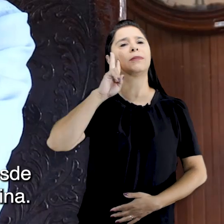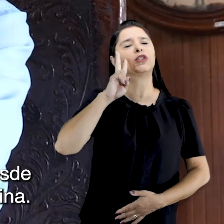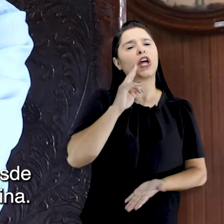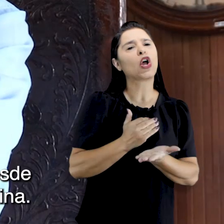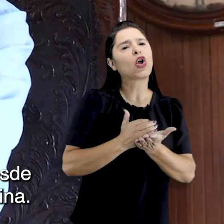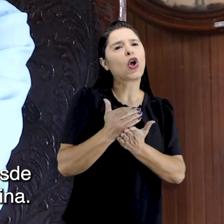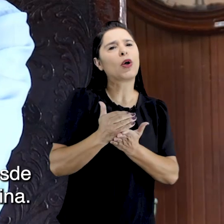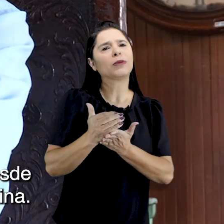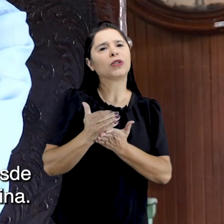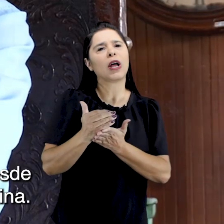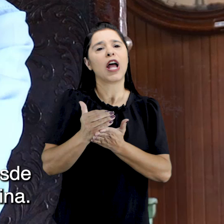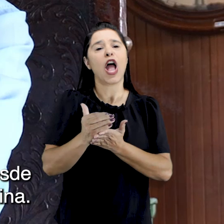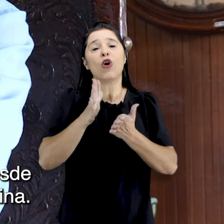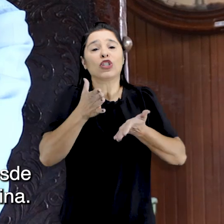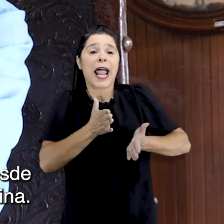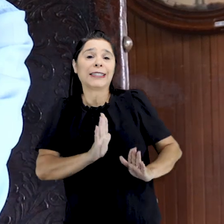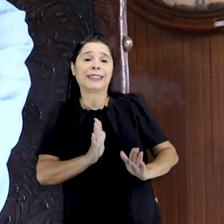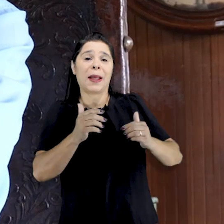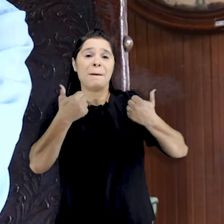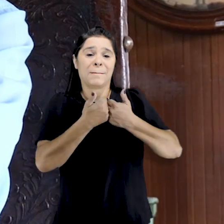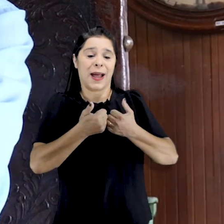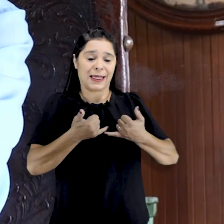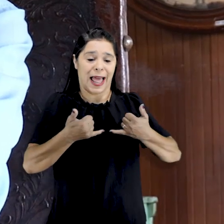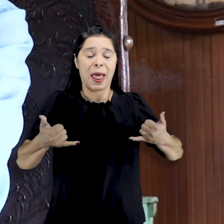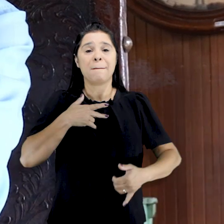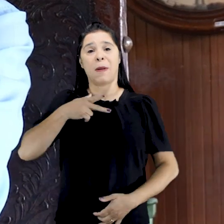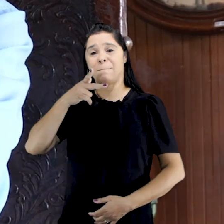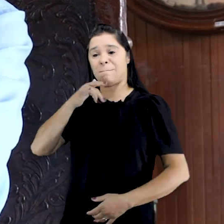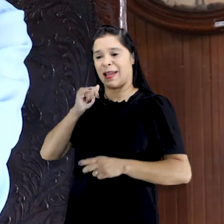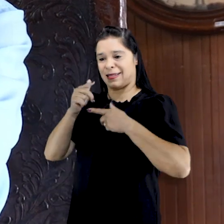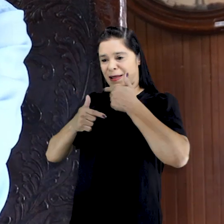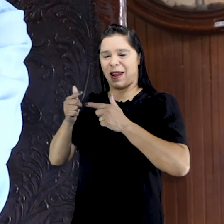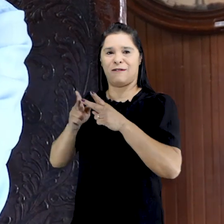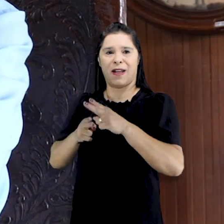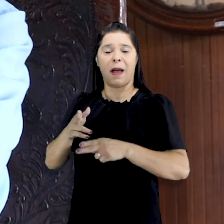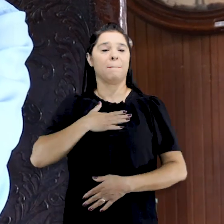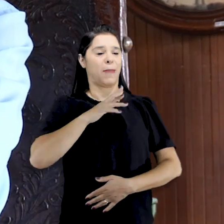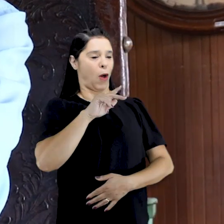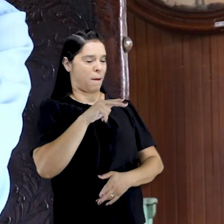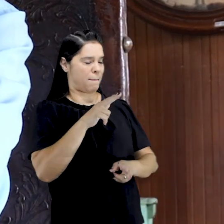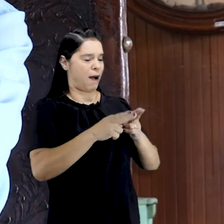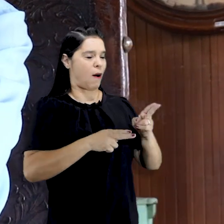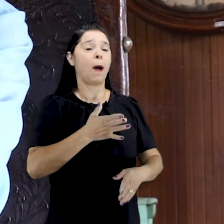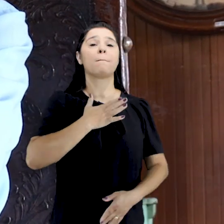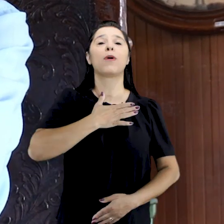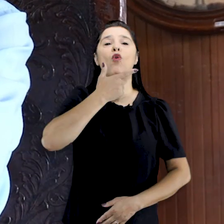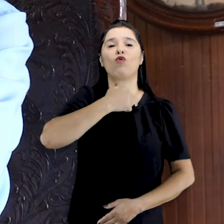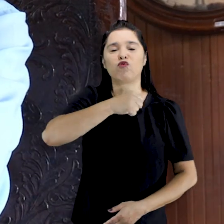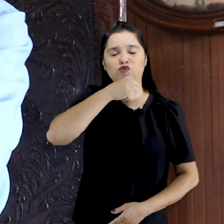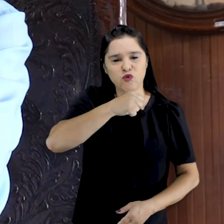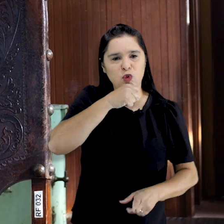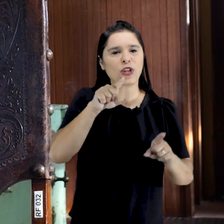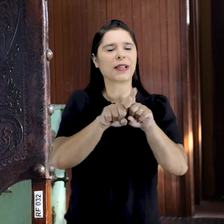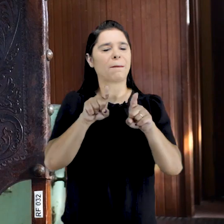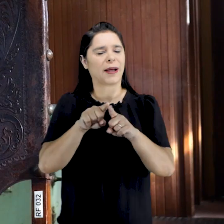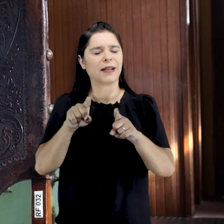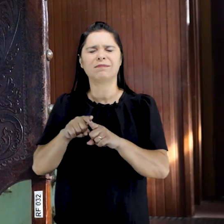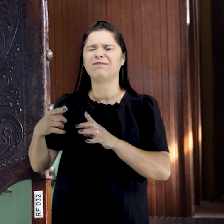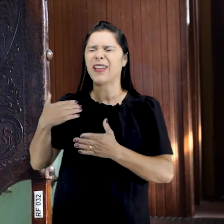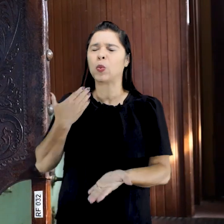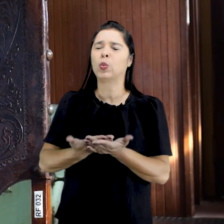começou desde já nasci na beirada da linha, menina. Meu pai era ferroviário, meu irmão ferroviário, meu avô ferroviário.